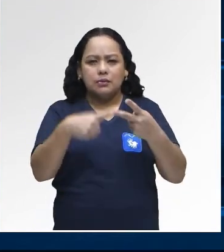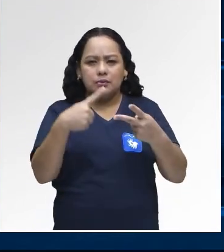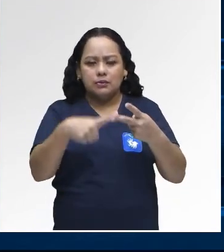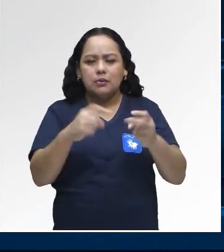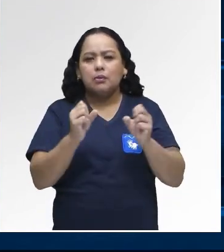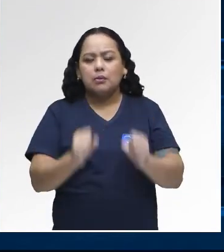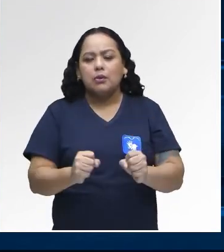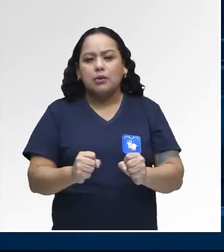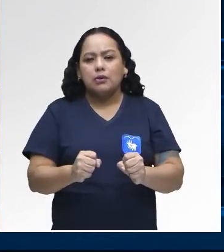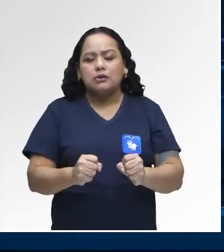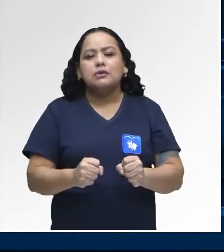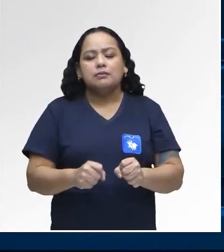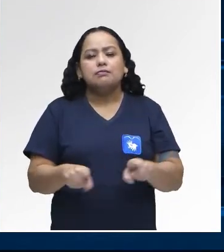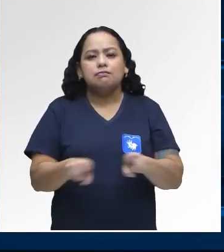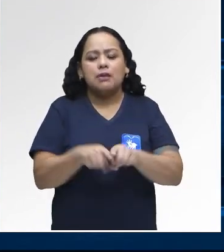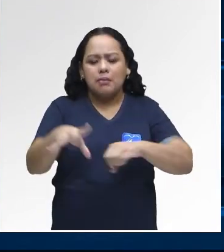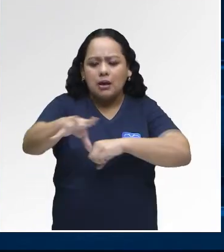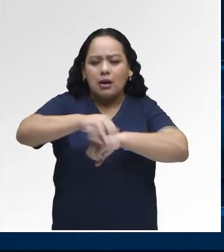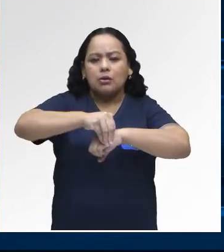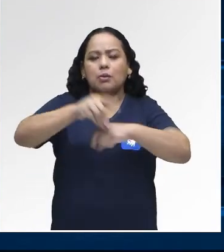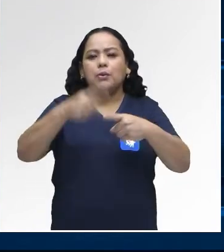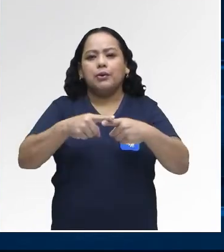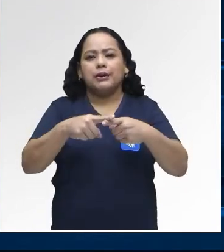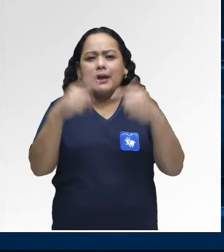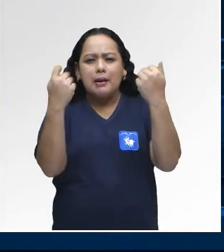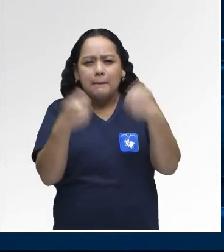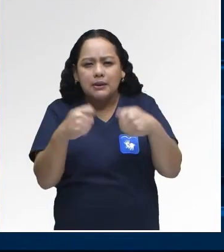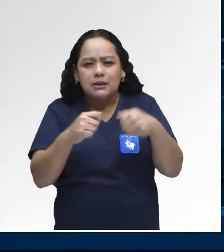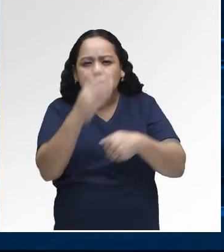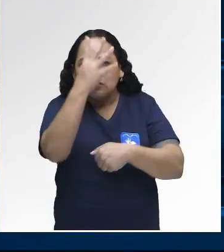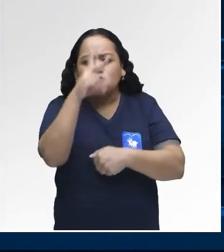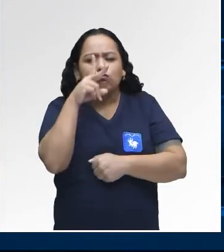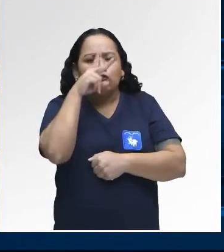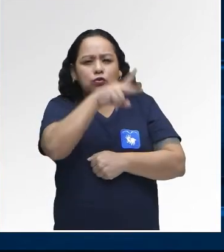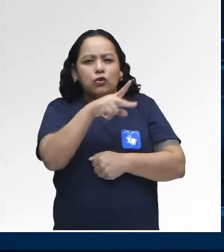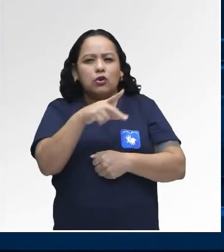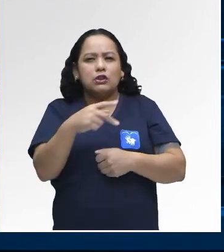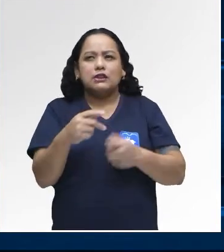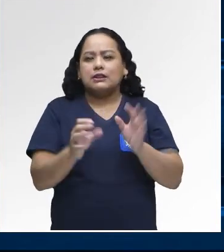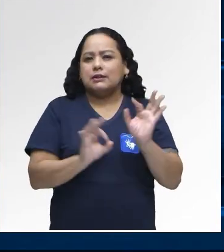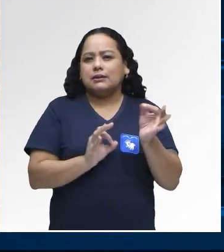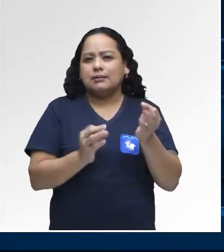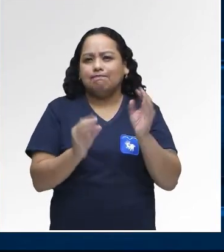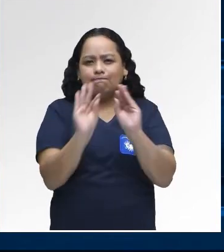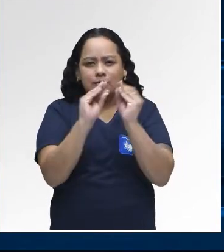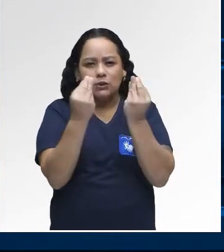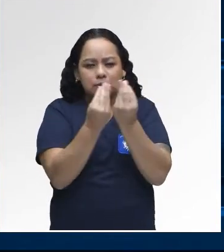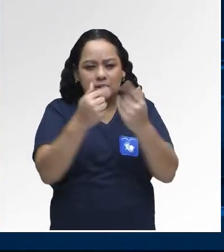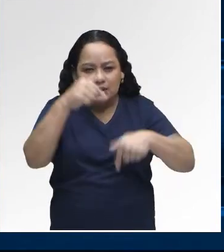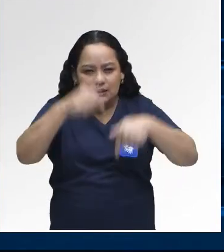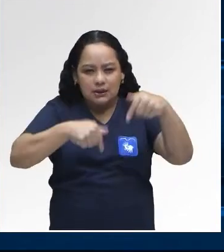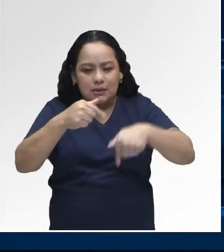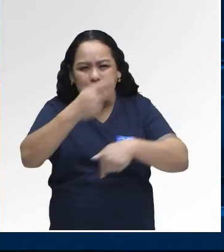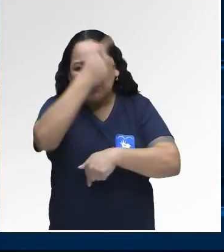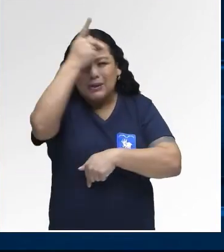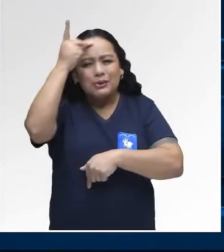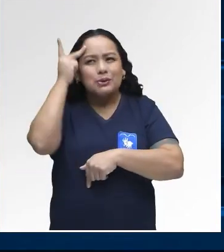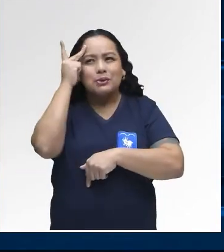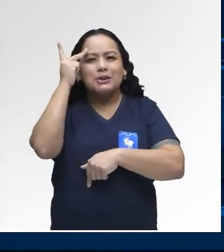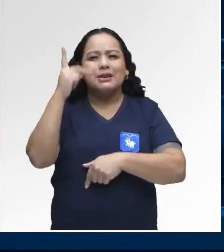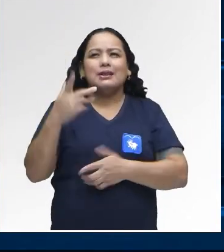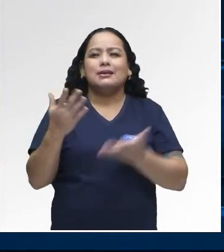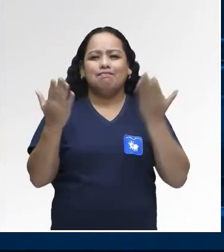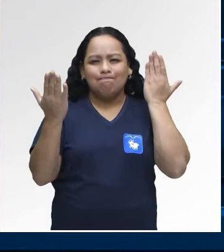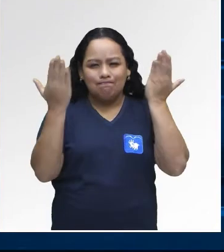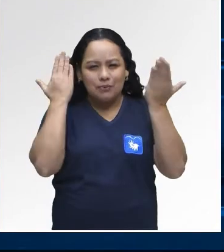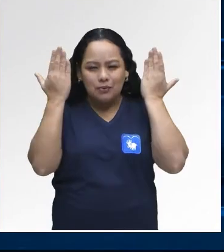a mais para ser dependente químico, ou seja, quem não está bem psicologicamente, né? Como, por exemplo,